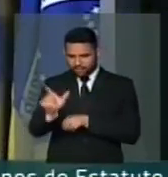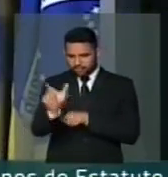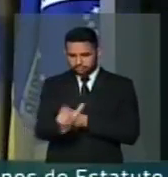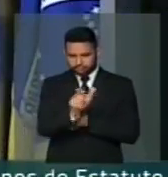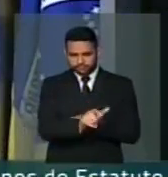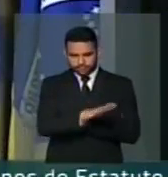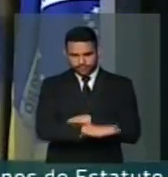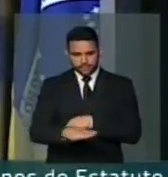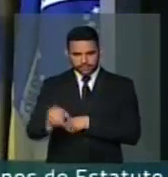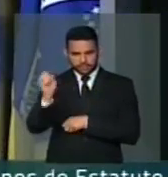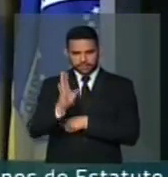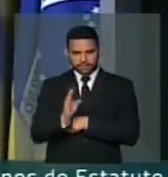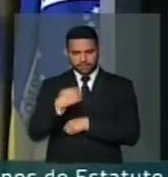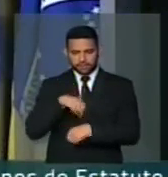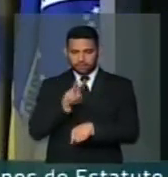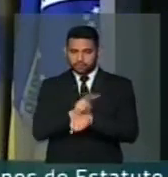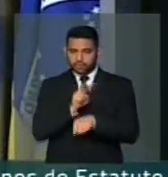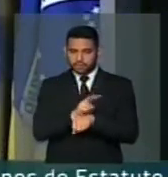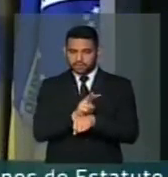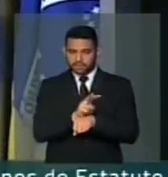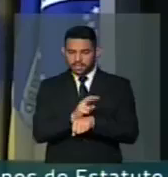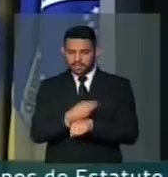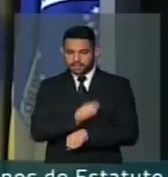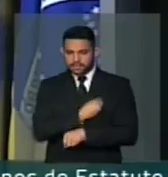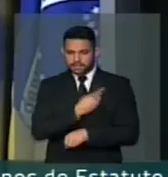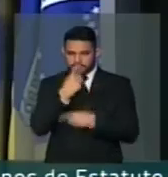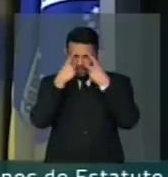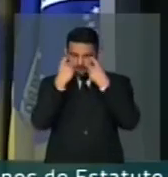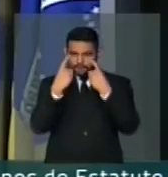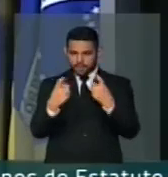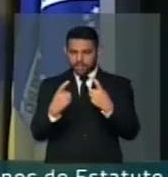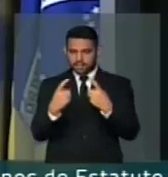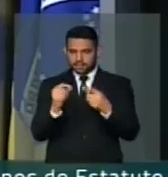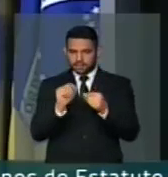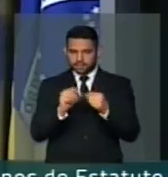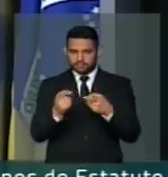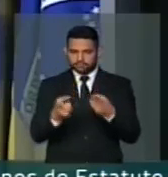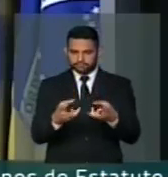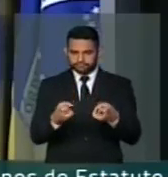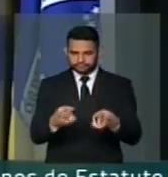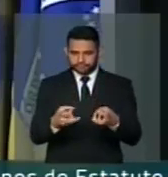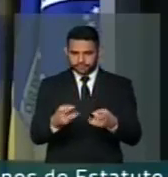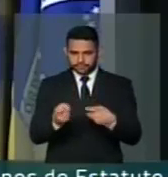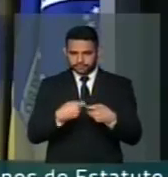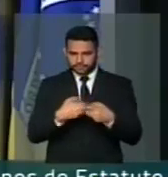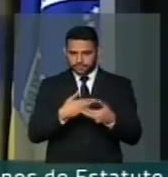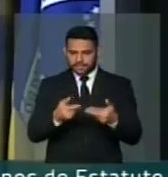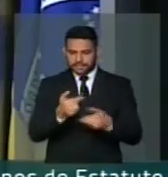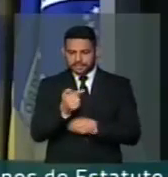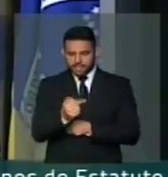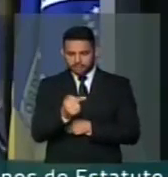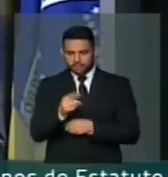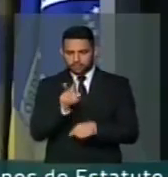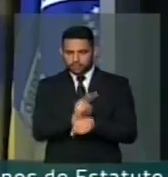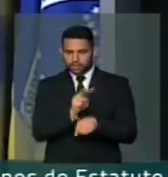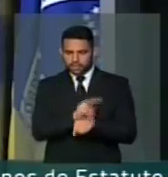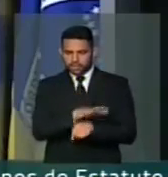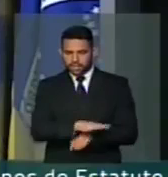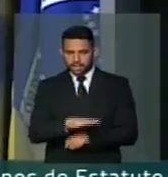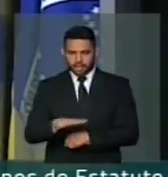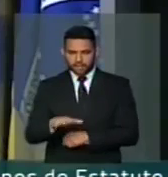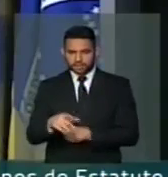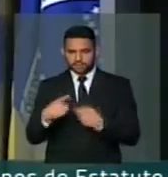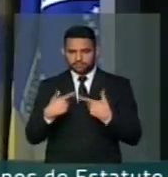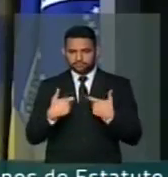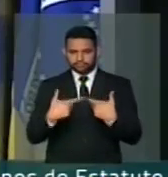criança. Sexto, proteger as crianças da violência e da exploração. Sétimo, proteger as crianças